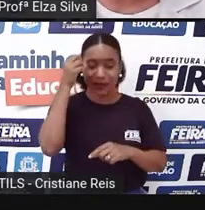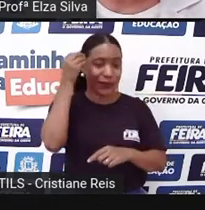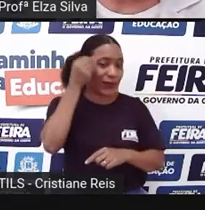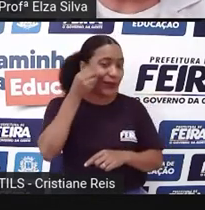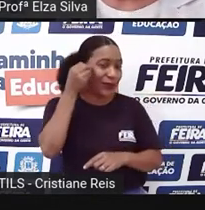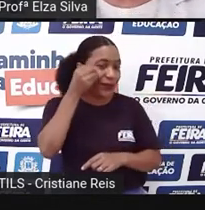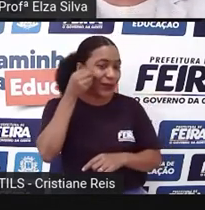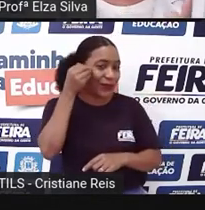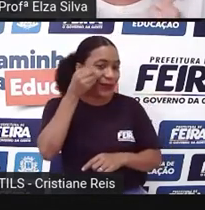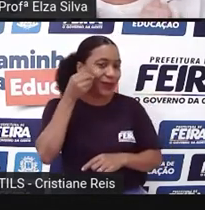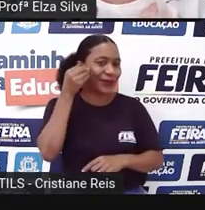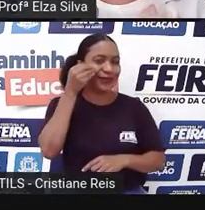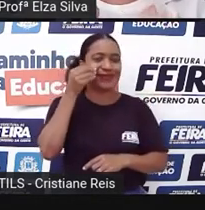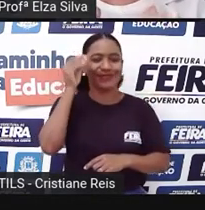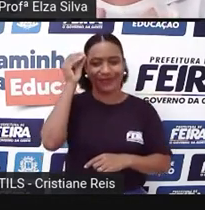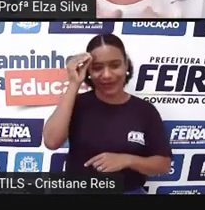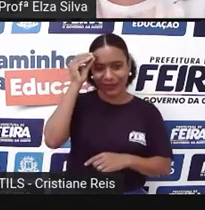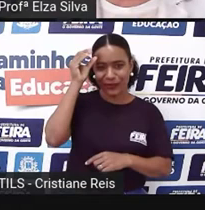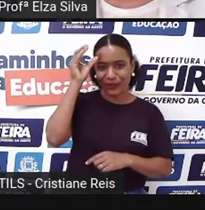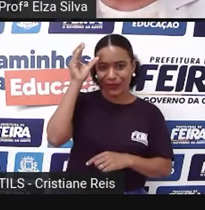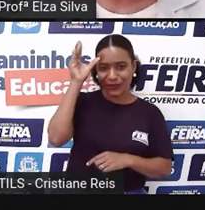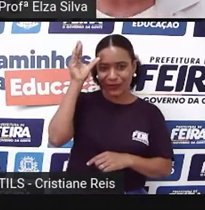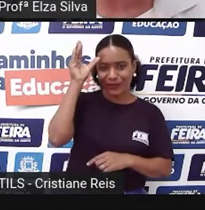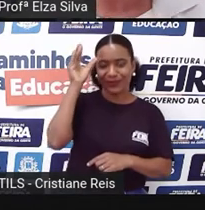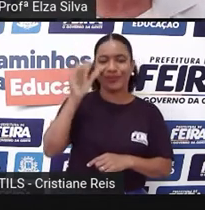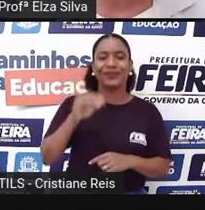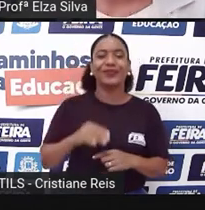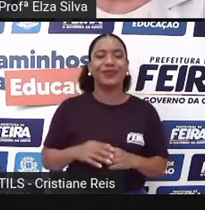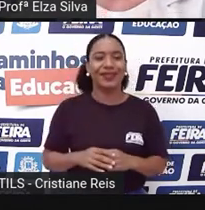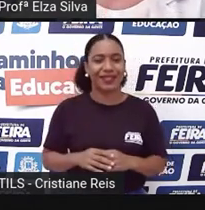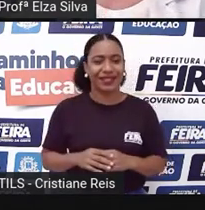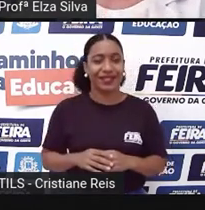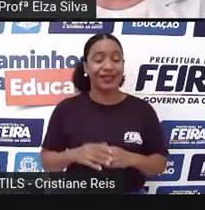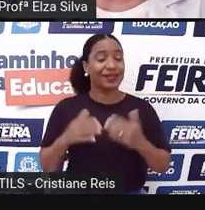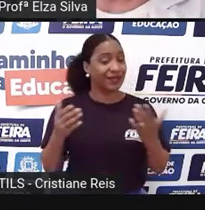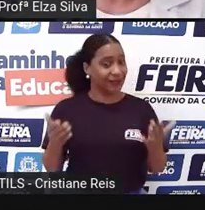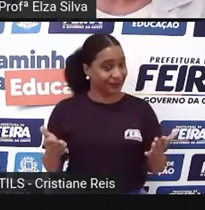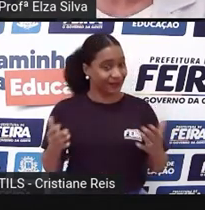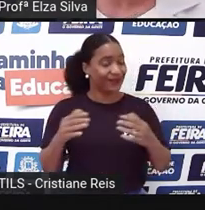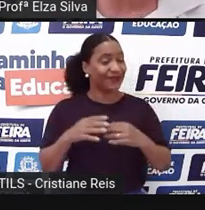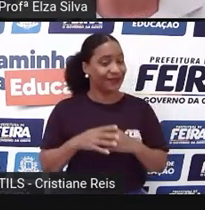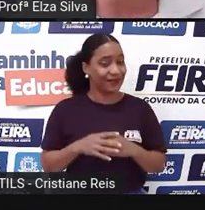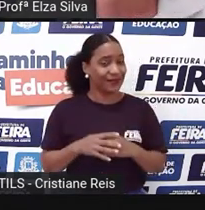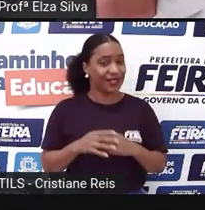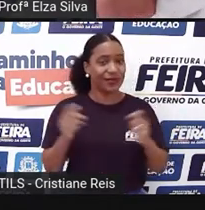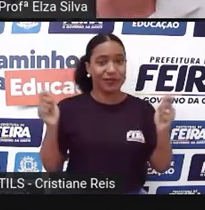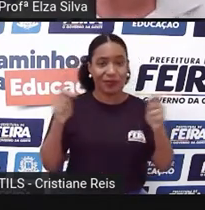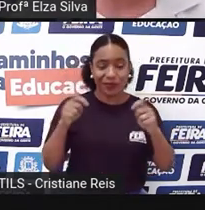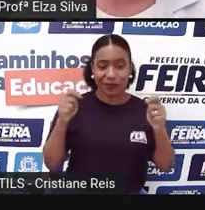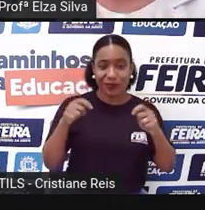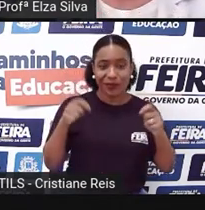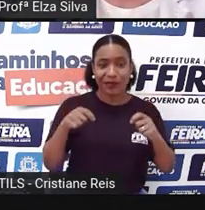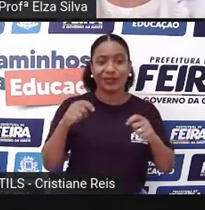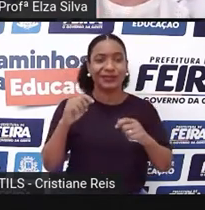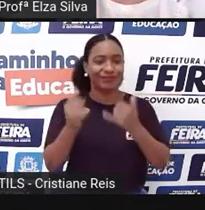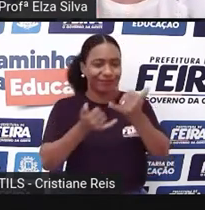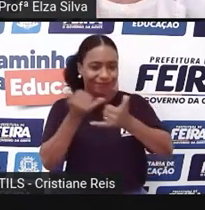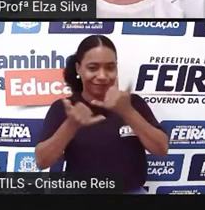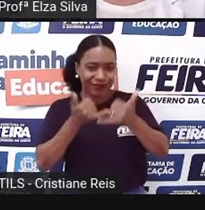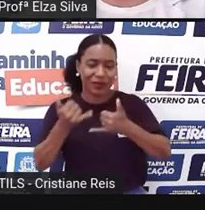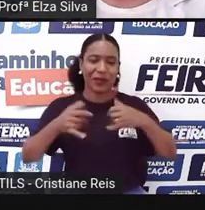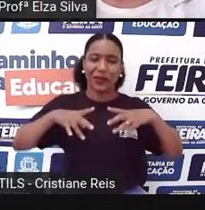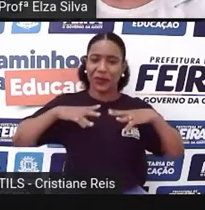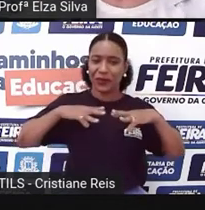experiência. Por isso, como eu disse anteriormente, os hobbies podem ser justamente um fator para o